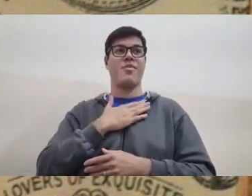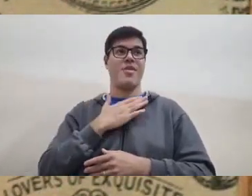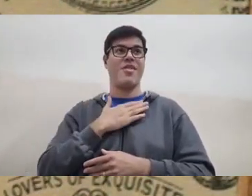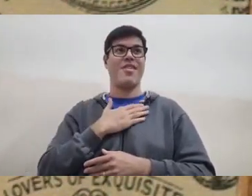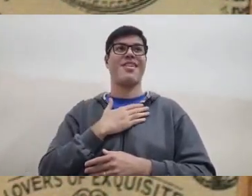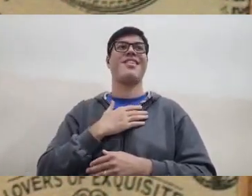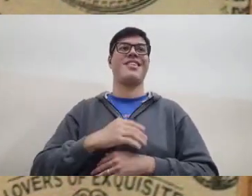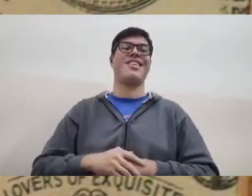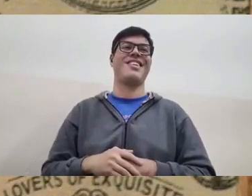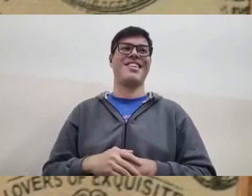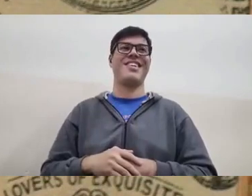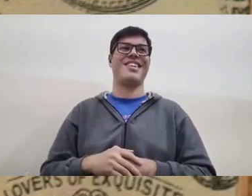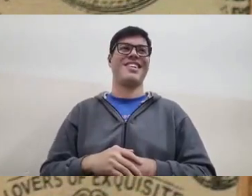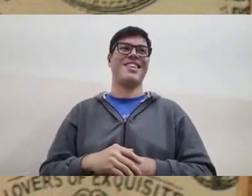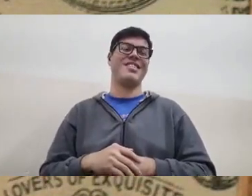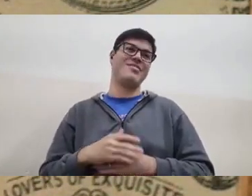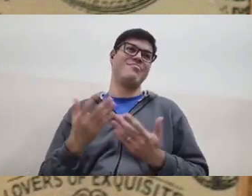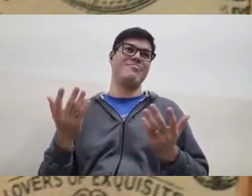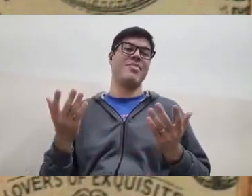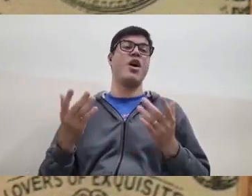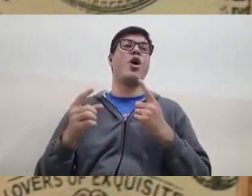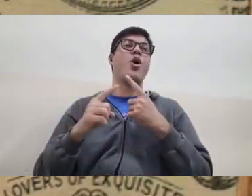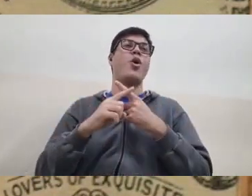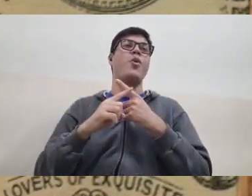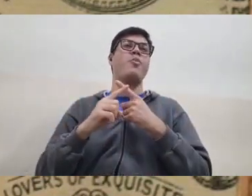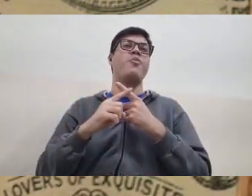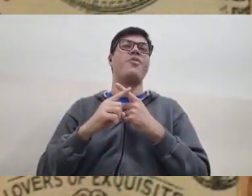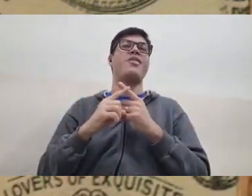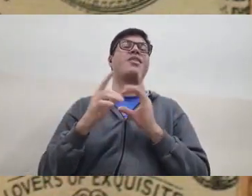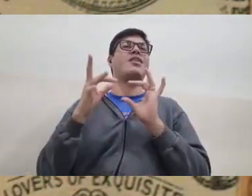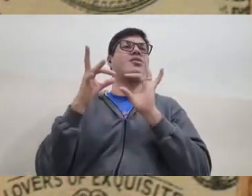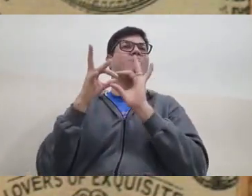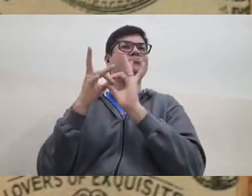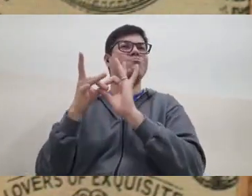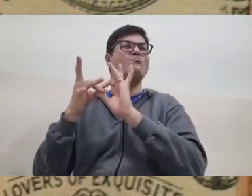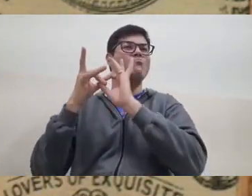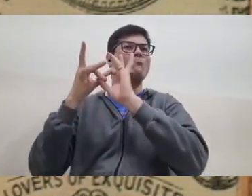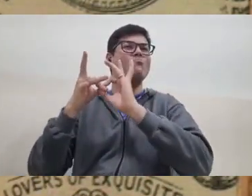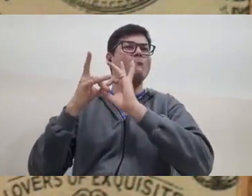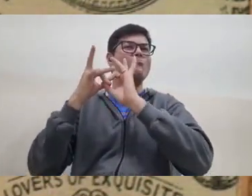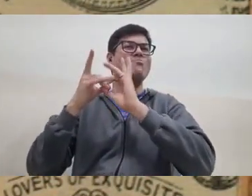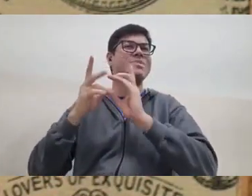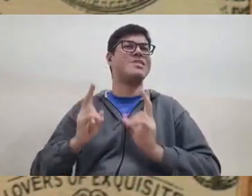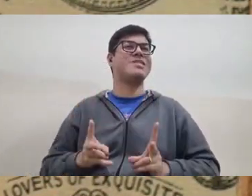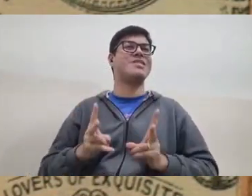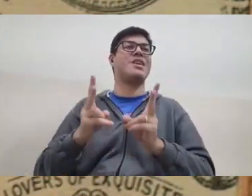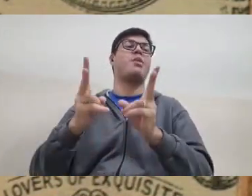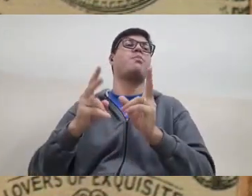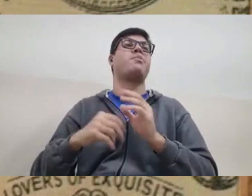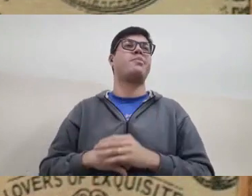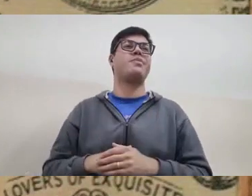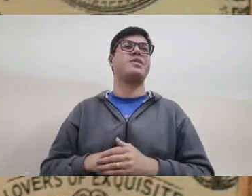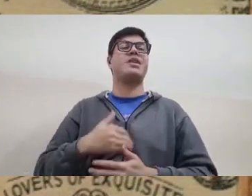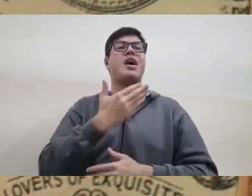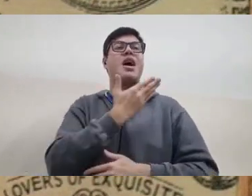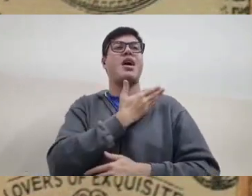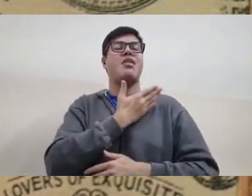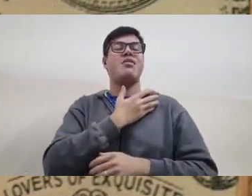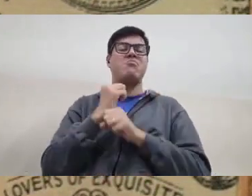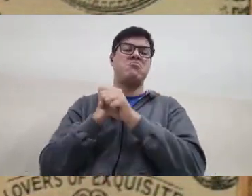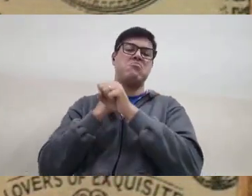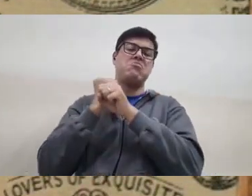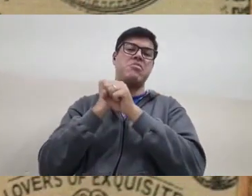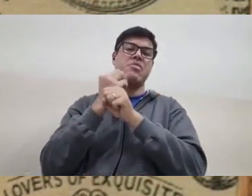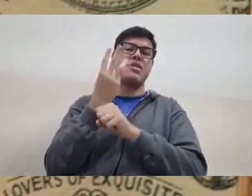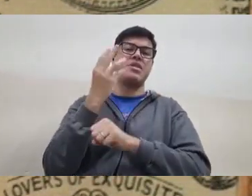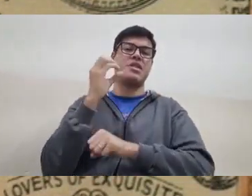E ele fala também que o seu irmão dele então é um aparelho que a gente não consegue separar né uma amizade em 30